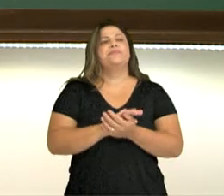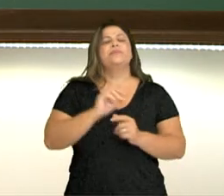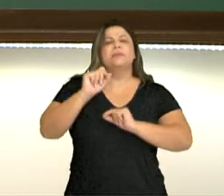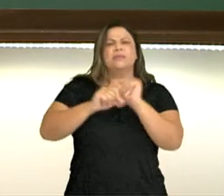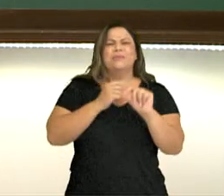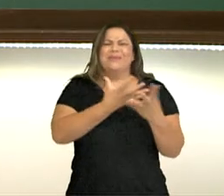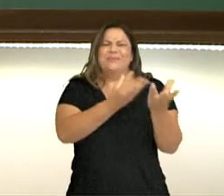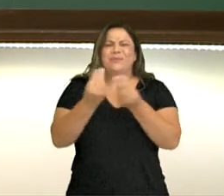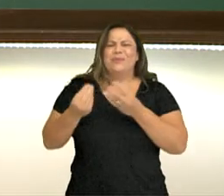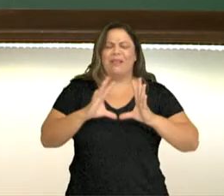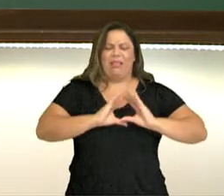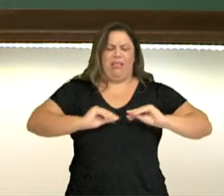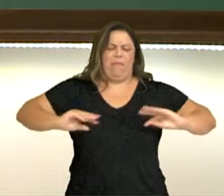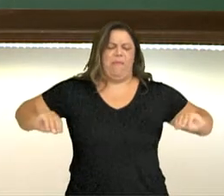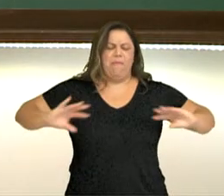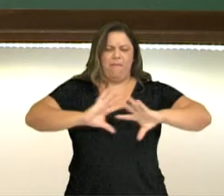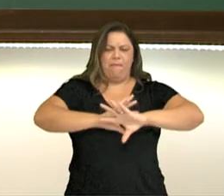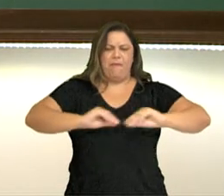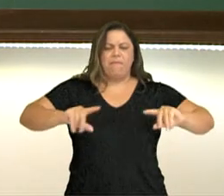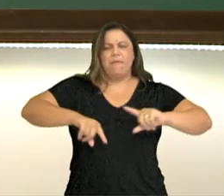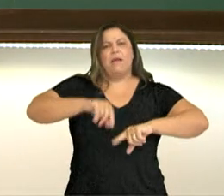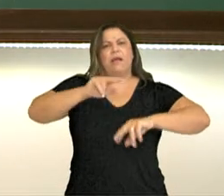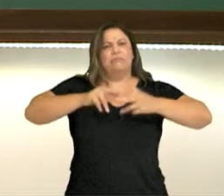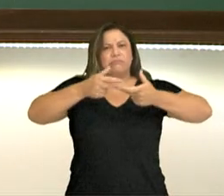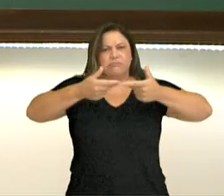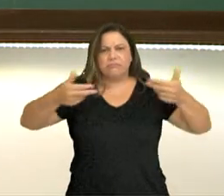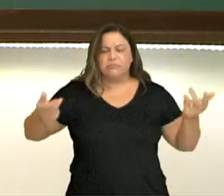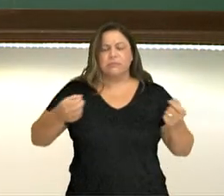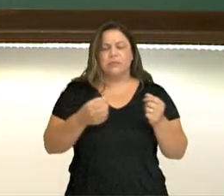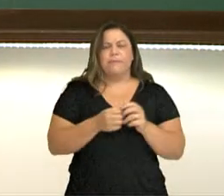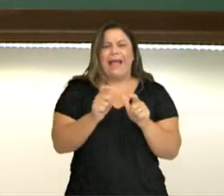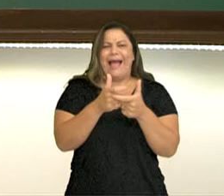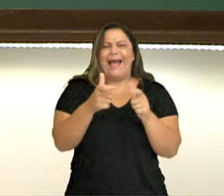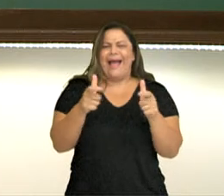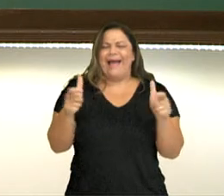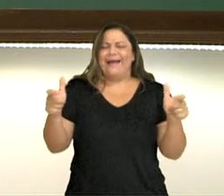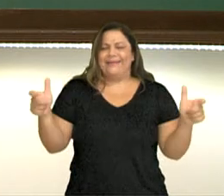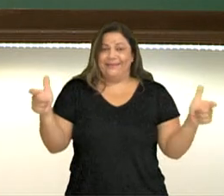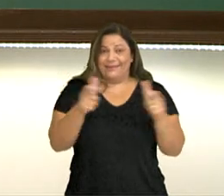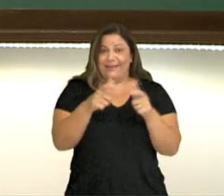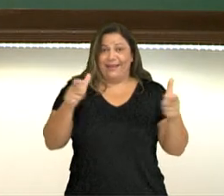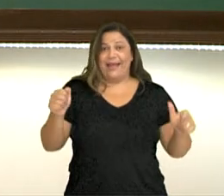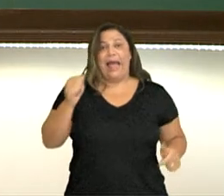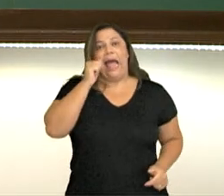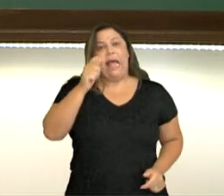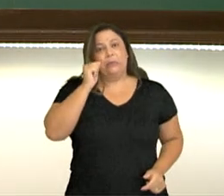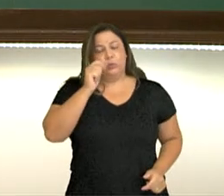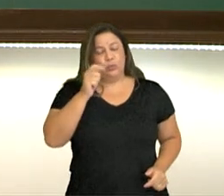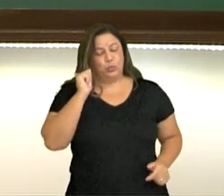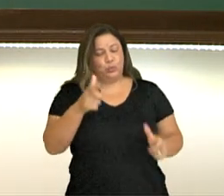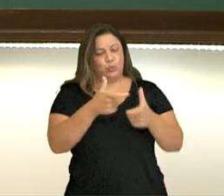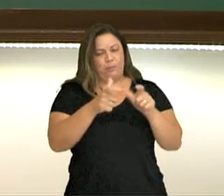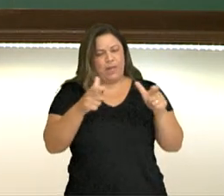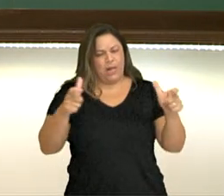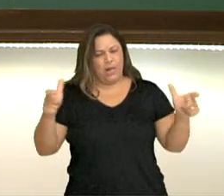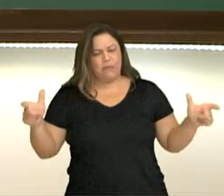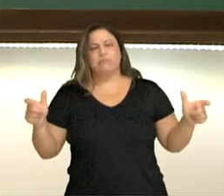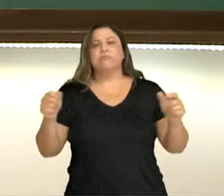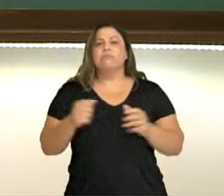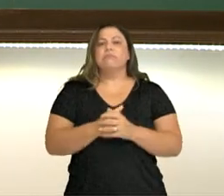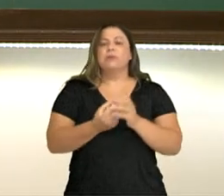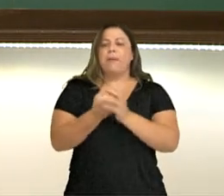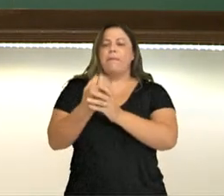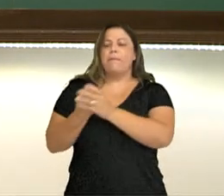orgânica, essas bactérias acabam se reproduzindo muito rapidamente, né? Essas algas azuis, que são bactérias, né? Se reproduzem muito